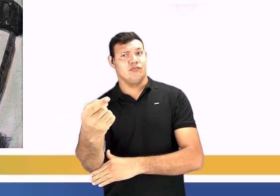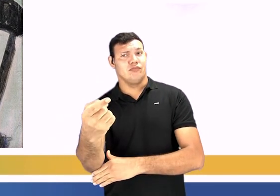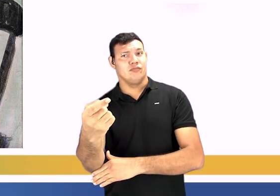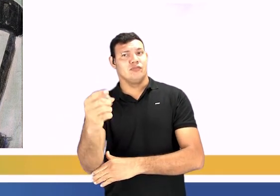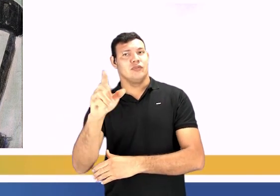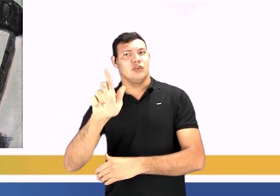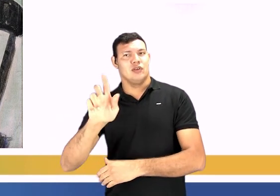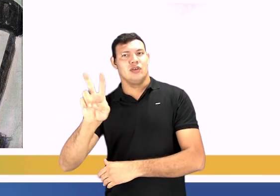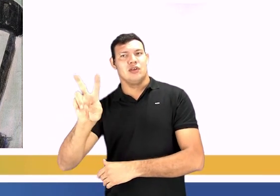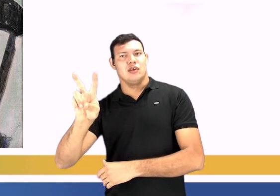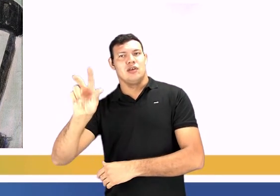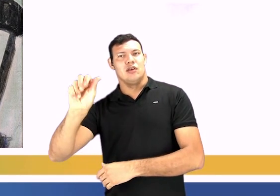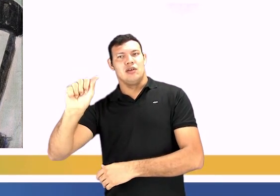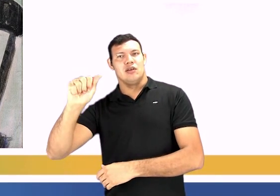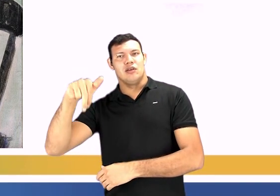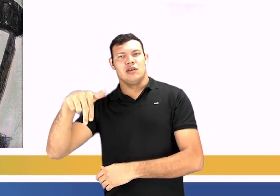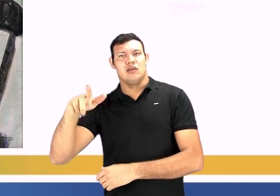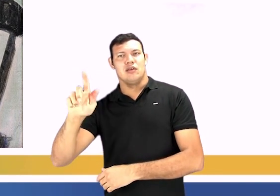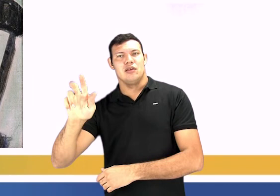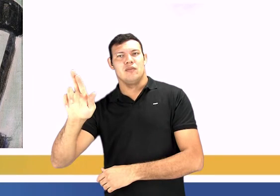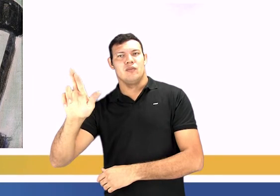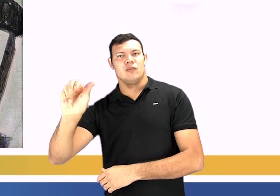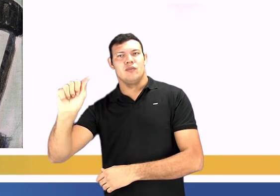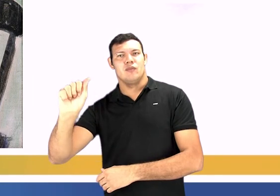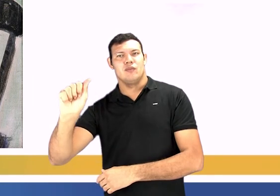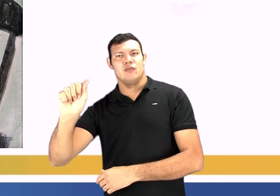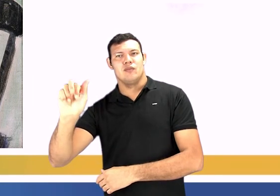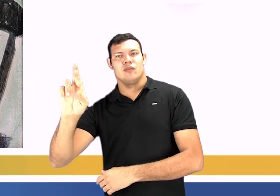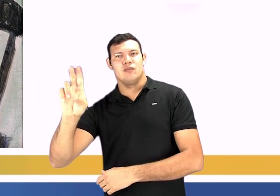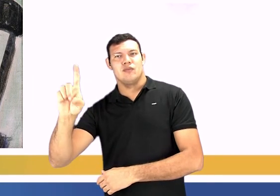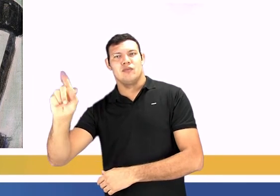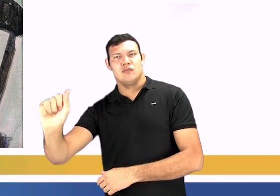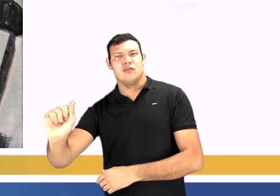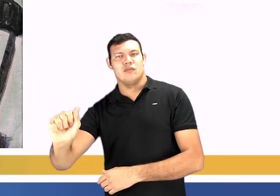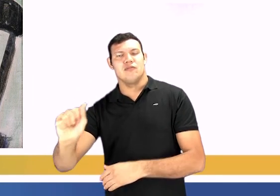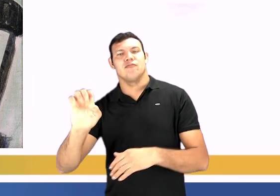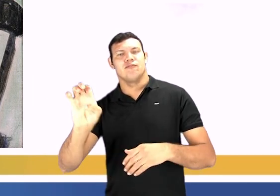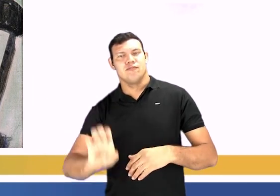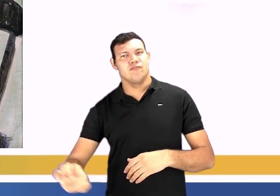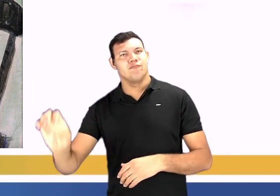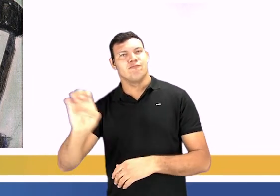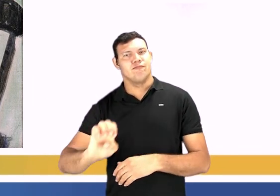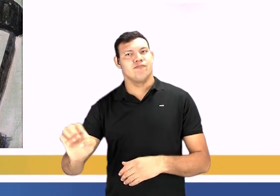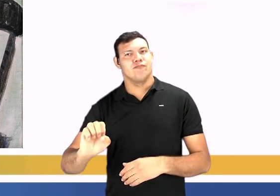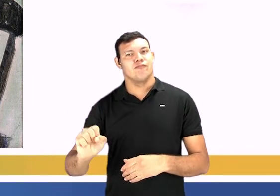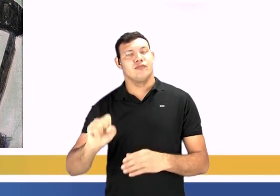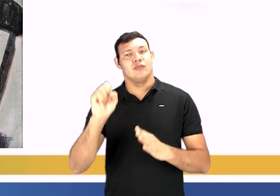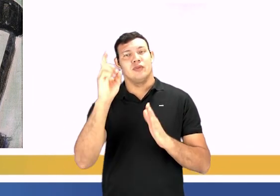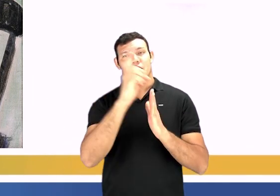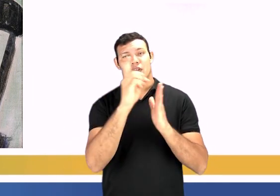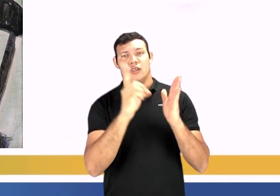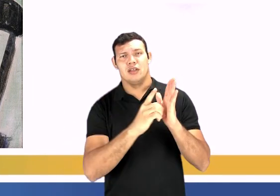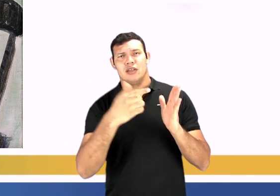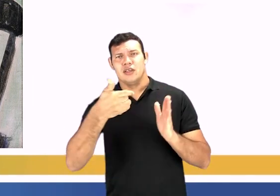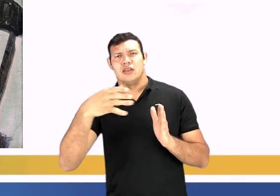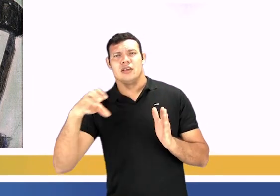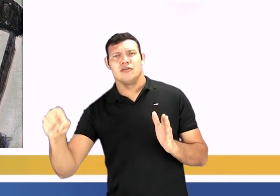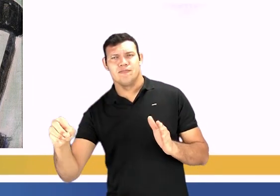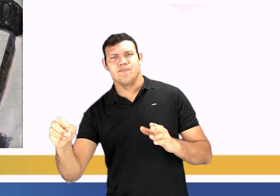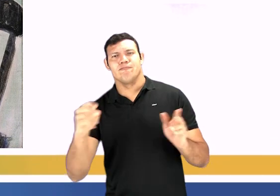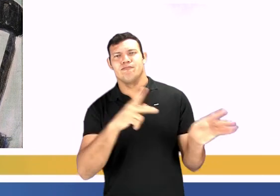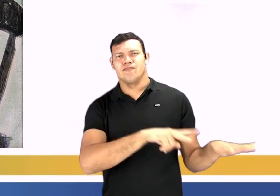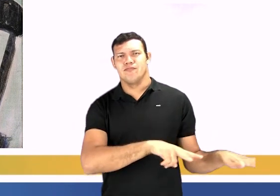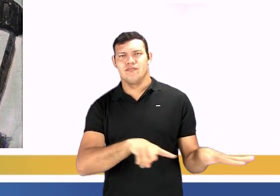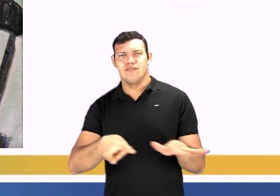europeias. Aqui, o período decisivo para sua consolidação foi a década de 20, com a Semana de